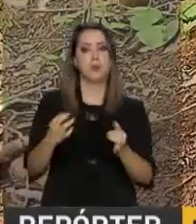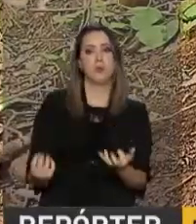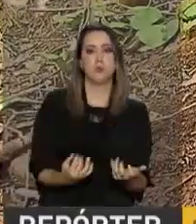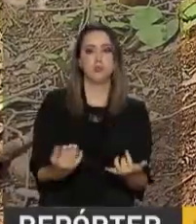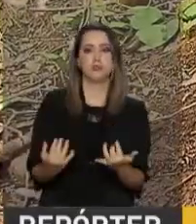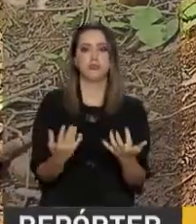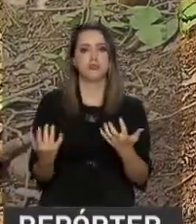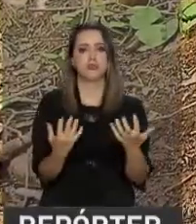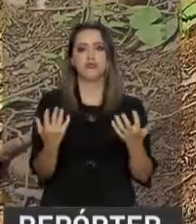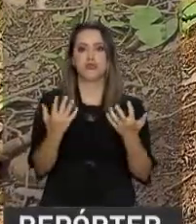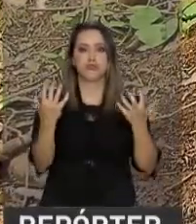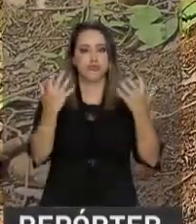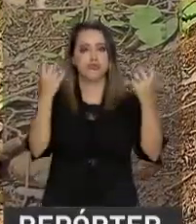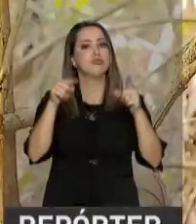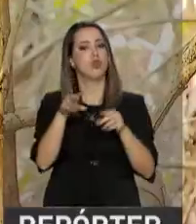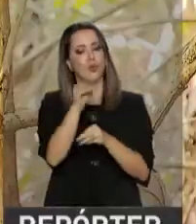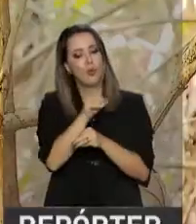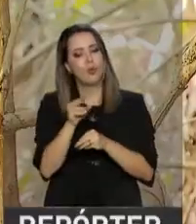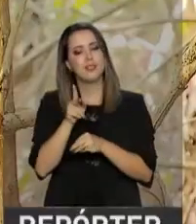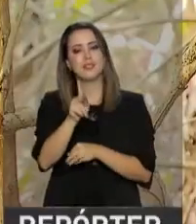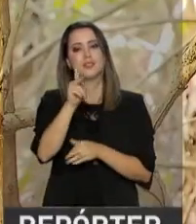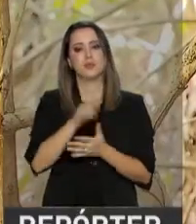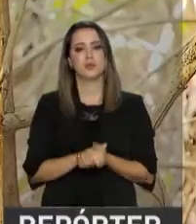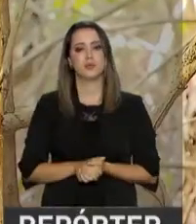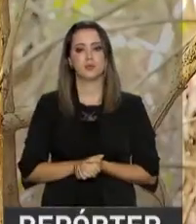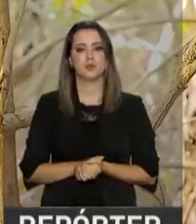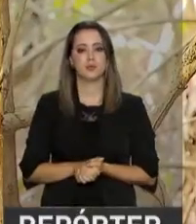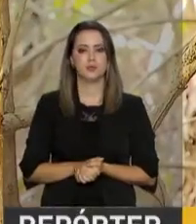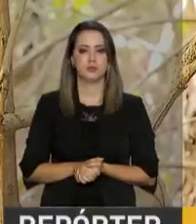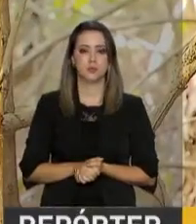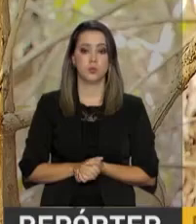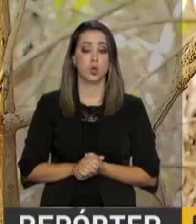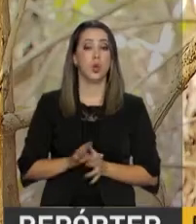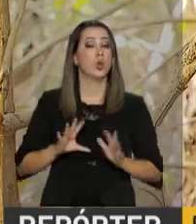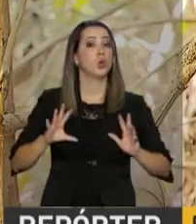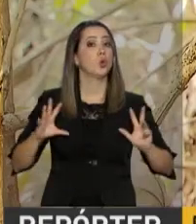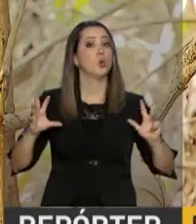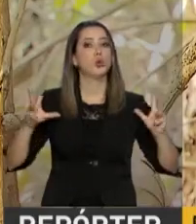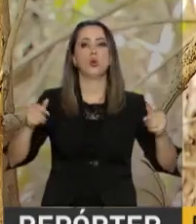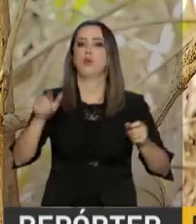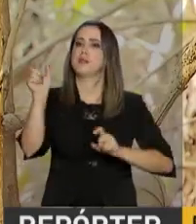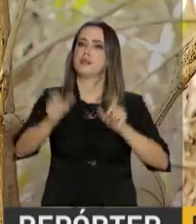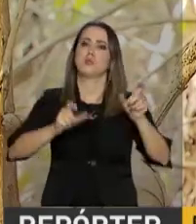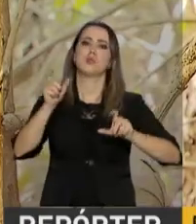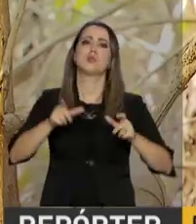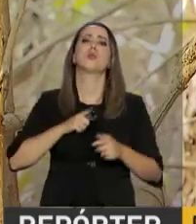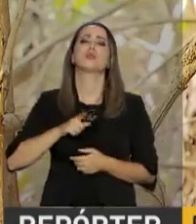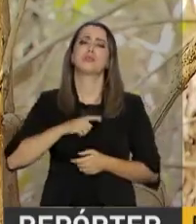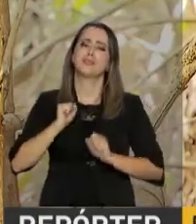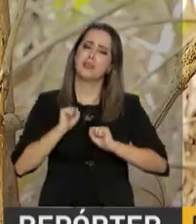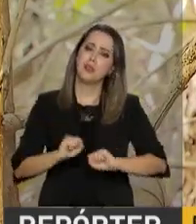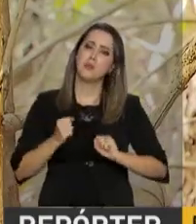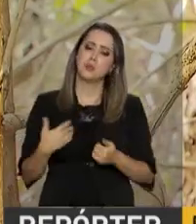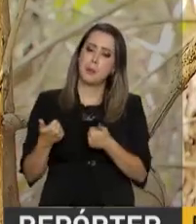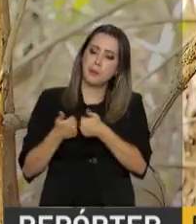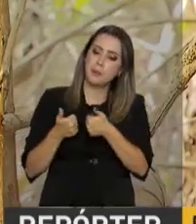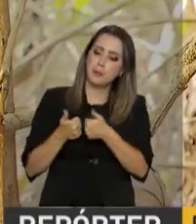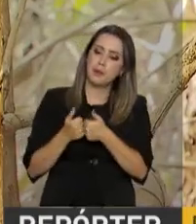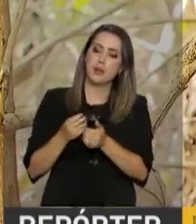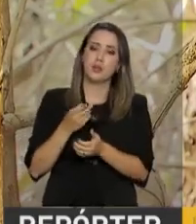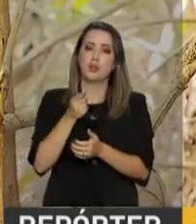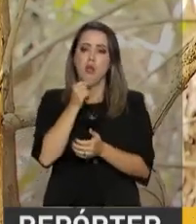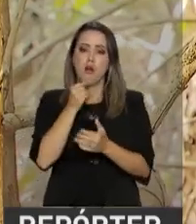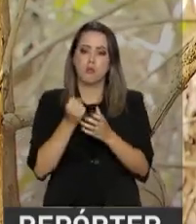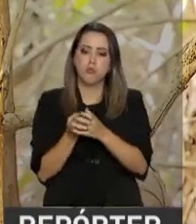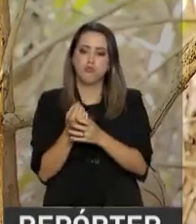tomando conta do local desde então todos os seres humanos que tenham possibilidades ou que esteja próximo de uma nascente